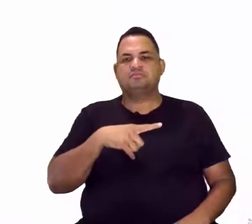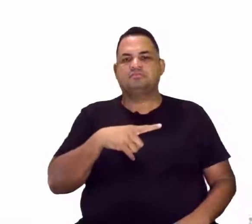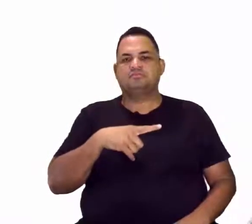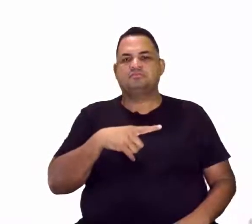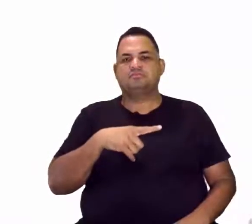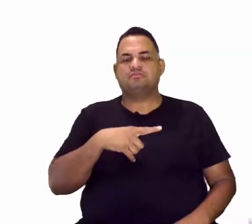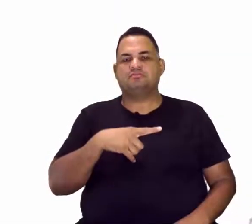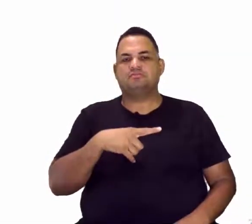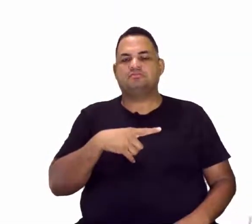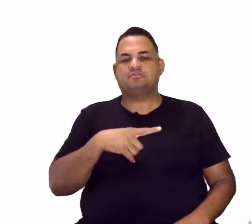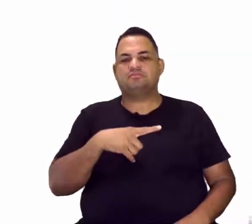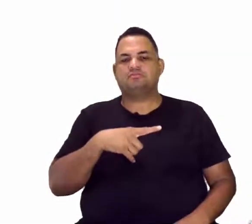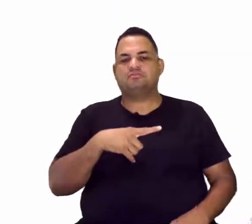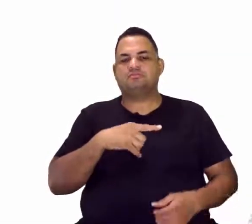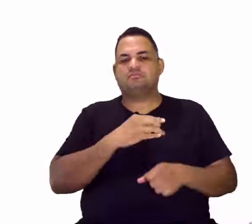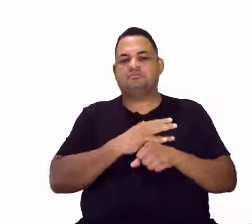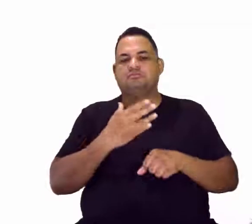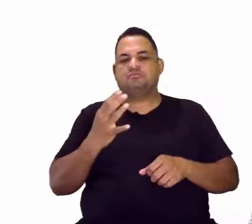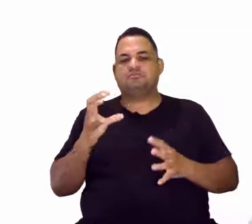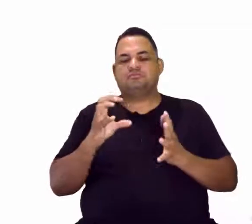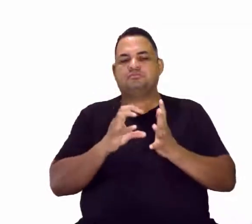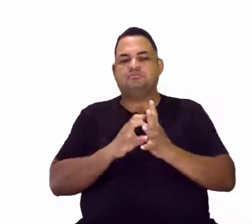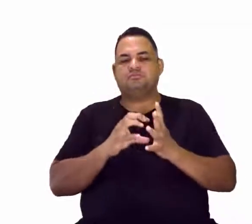de que o mesmo